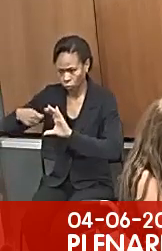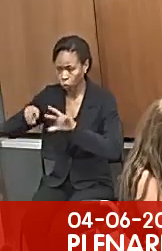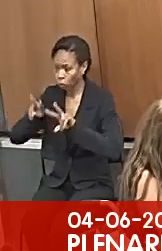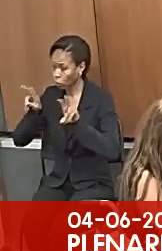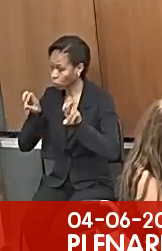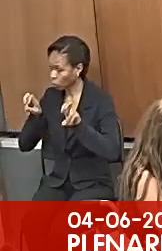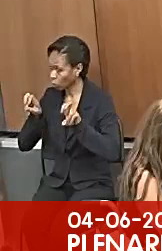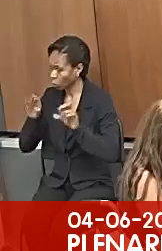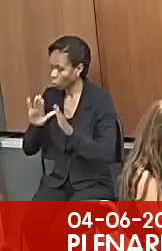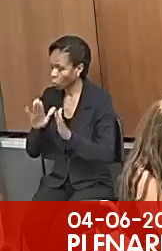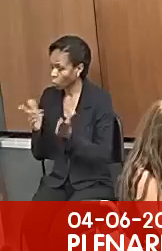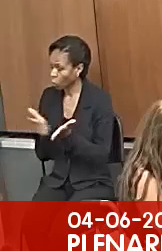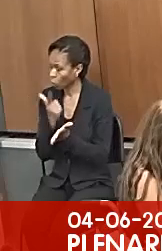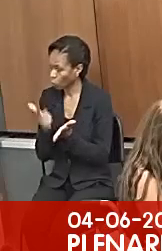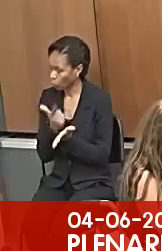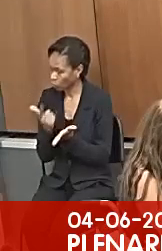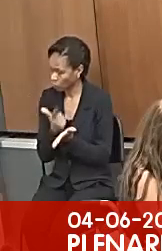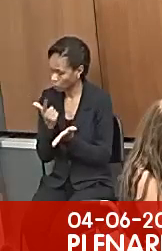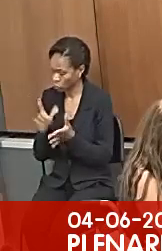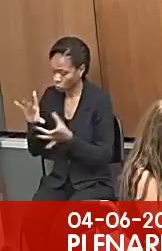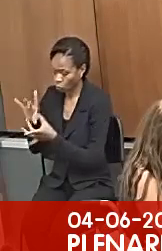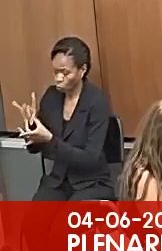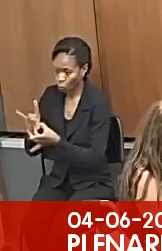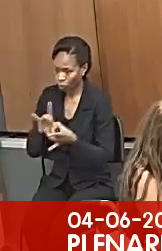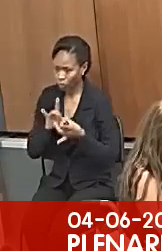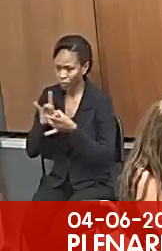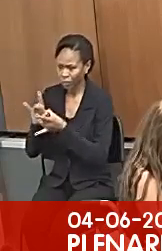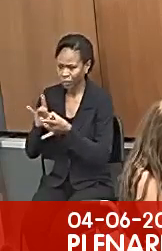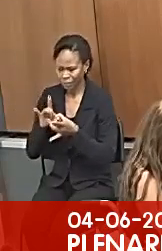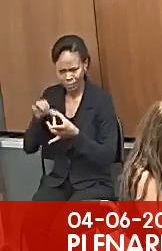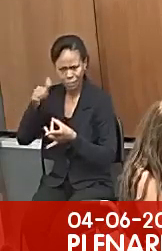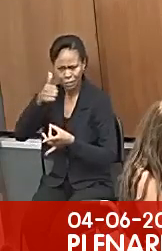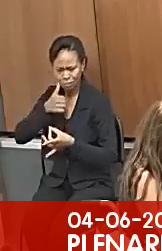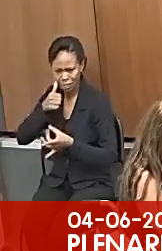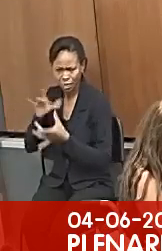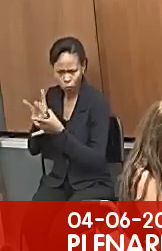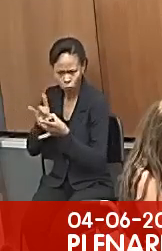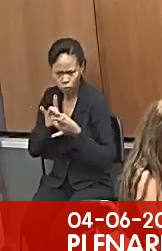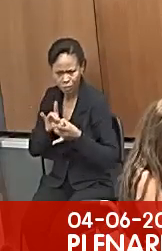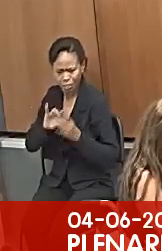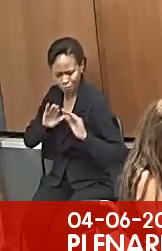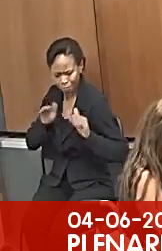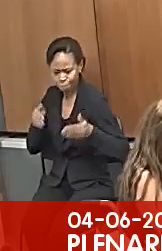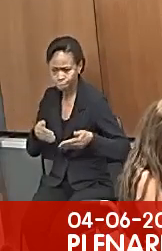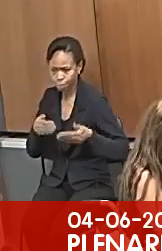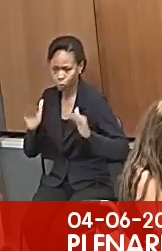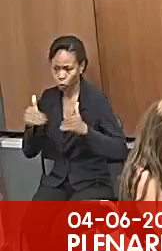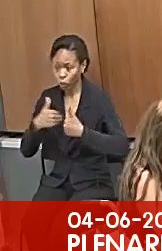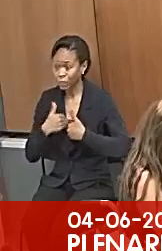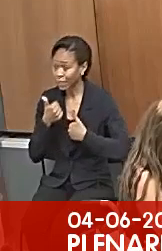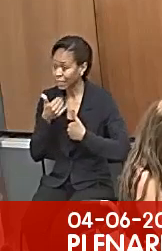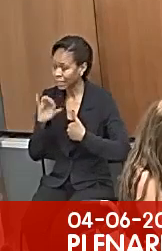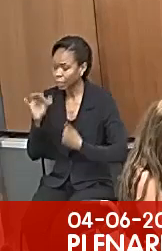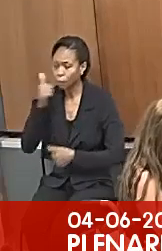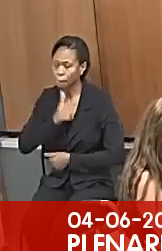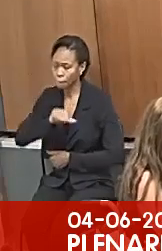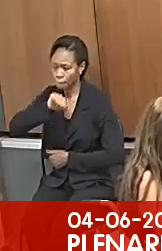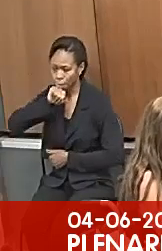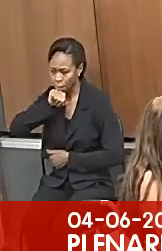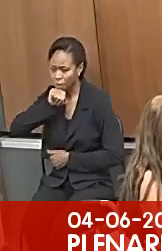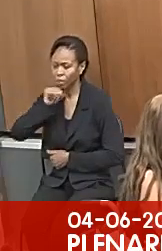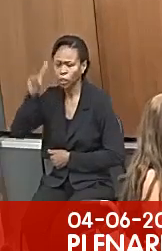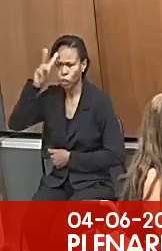livro Unidas pelo Autismo, Histórias de 10 mães contadas após o diagnóstico